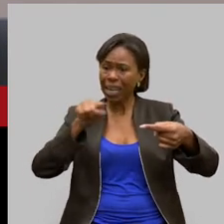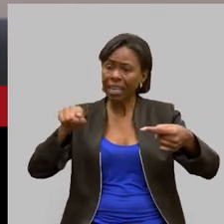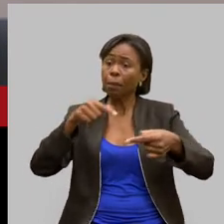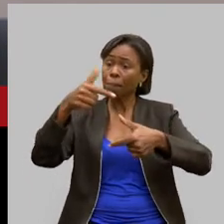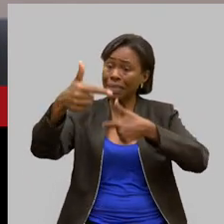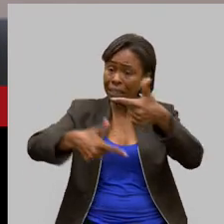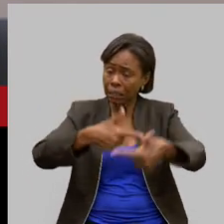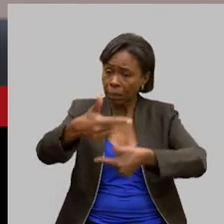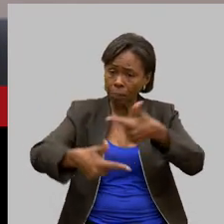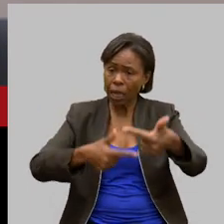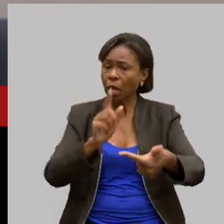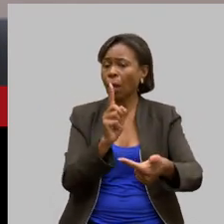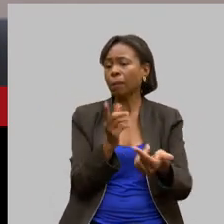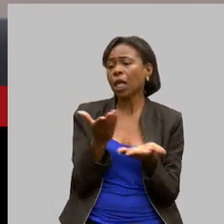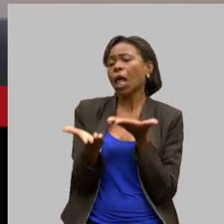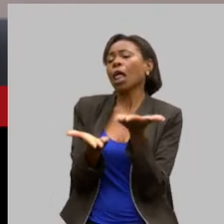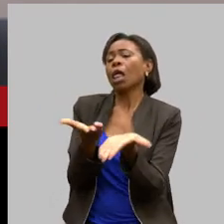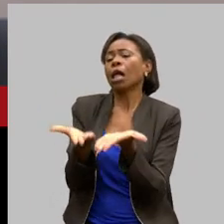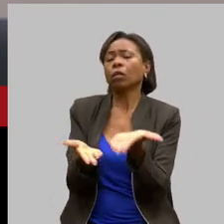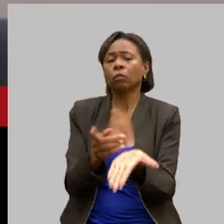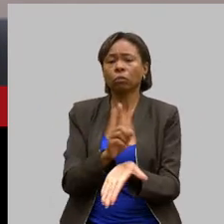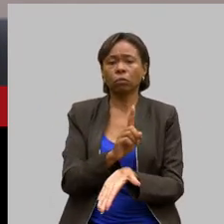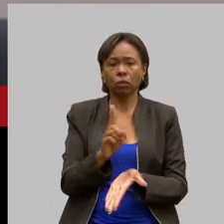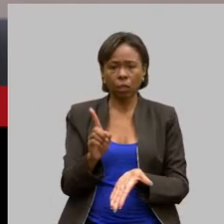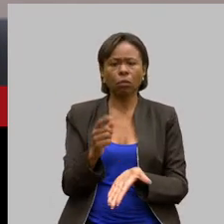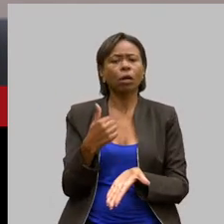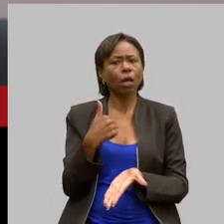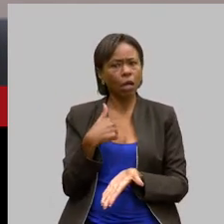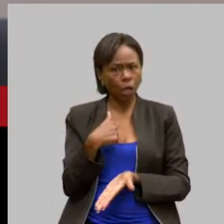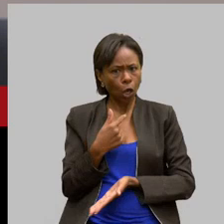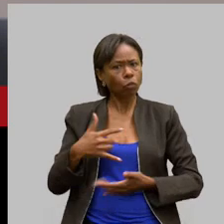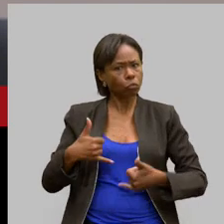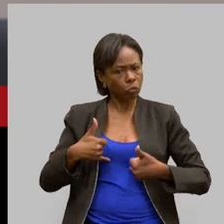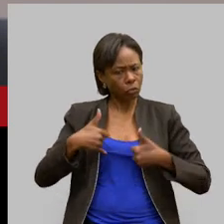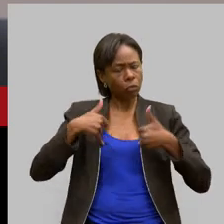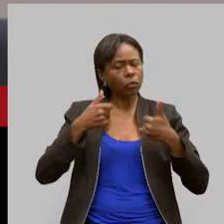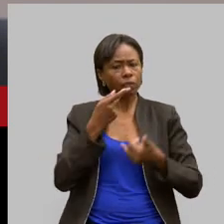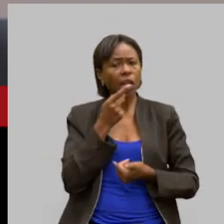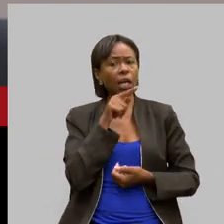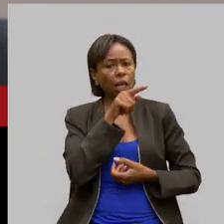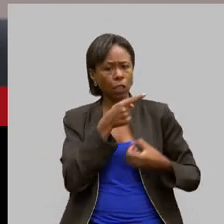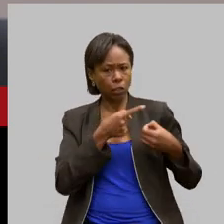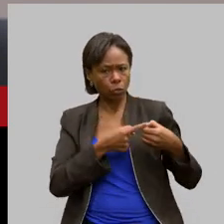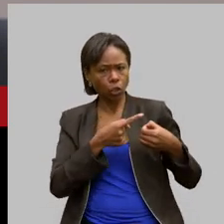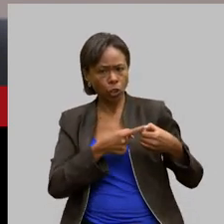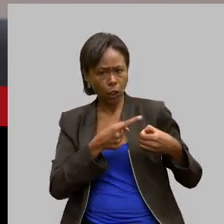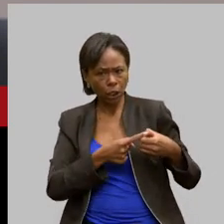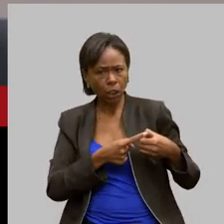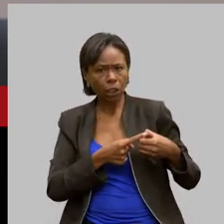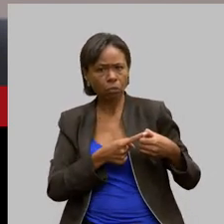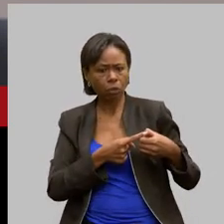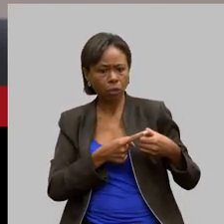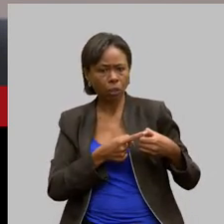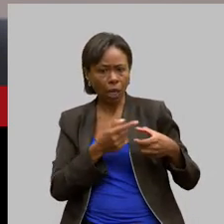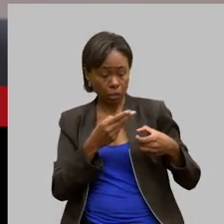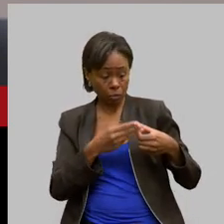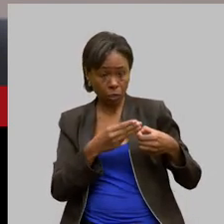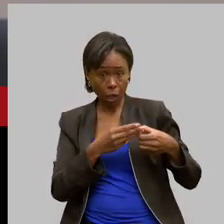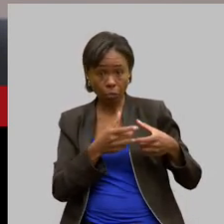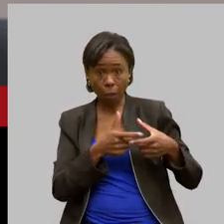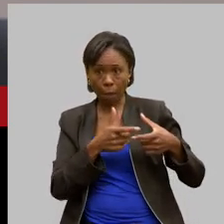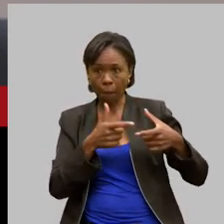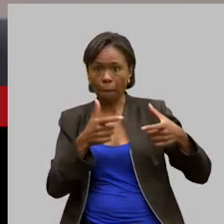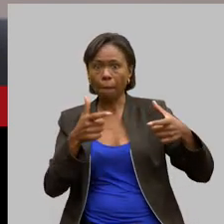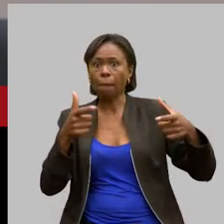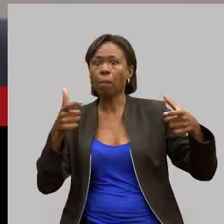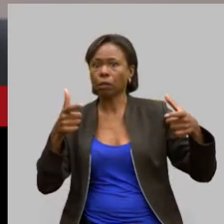carrego comigo com muito orgulho em em dizer que o nosso município avançou muito e tem muito avançar é só